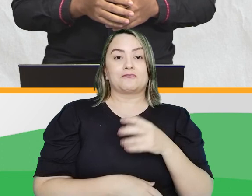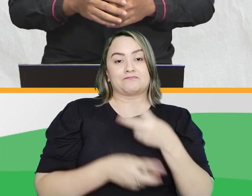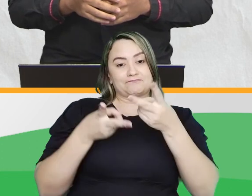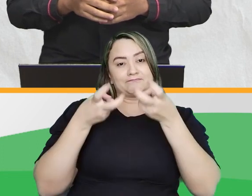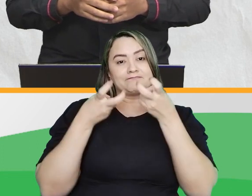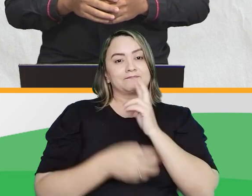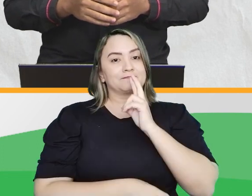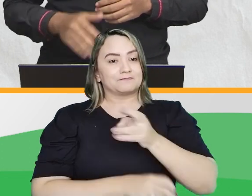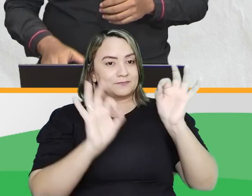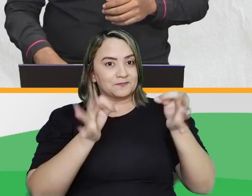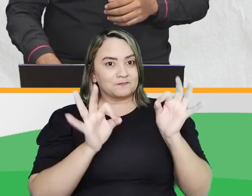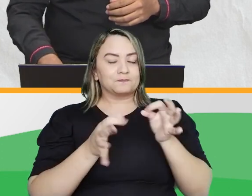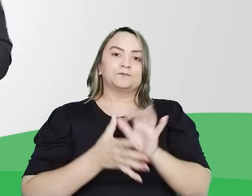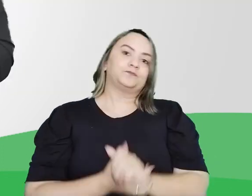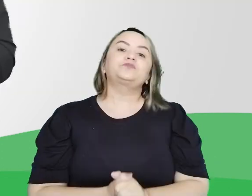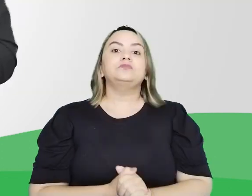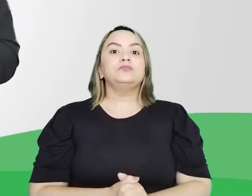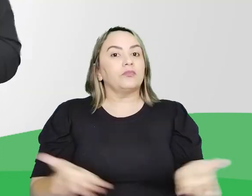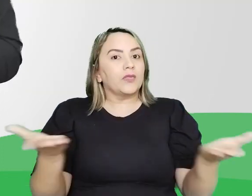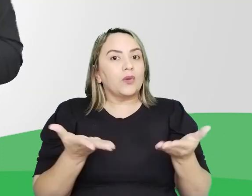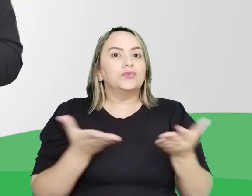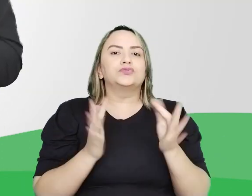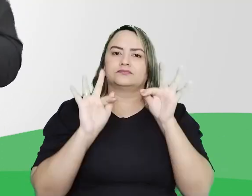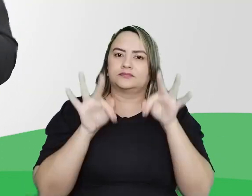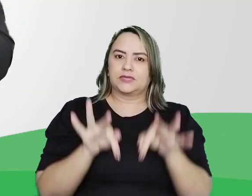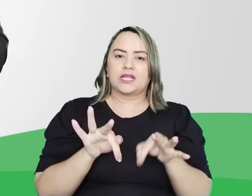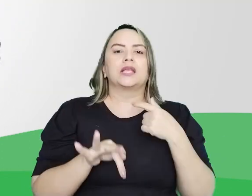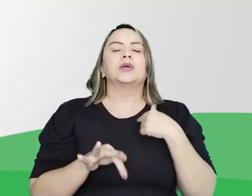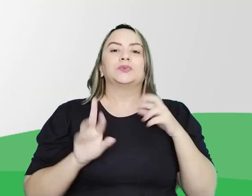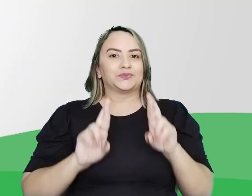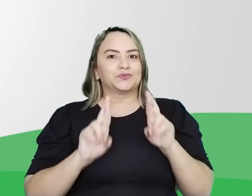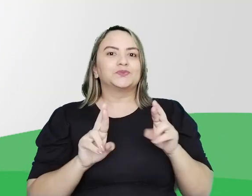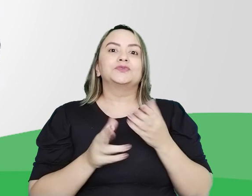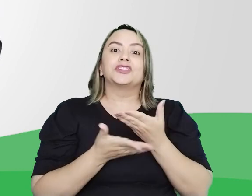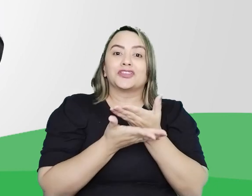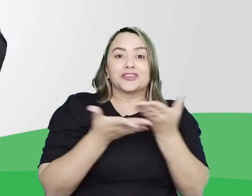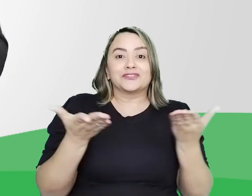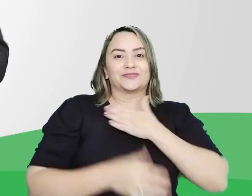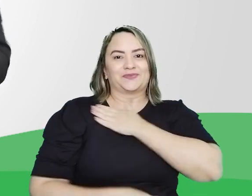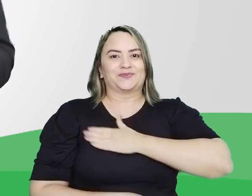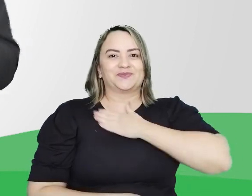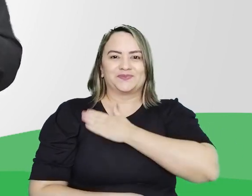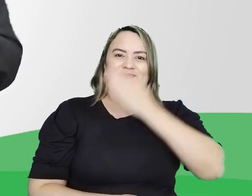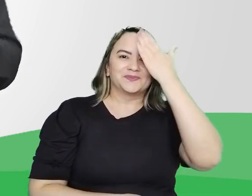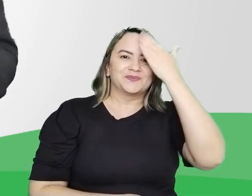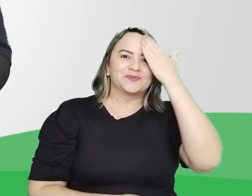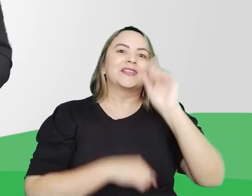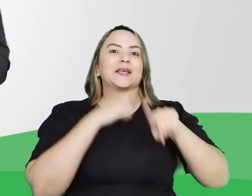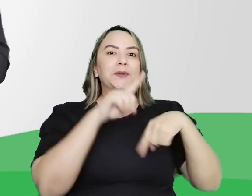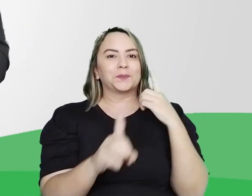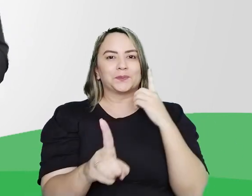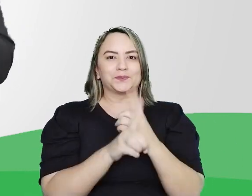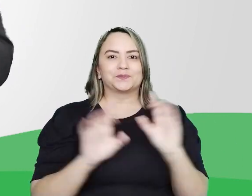alternativa correta é a letra B. Tá bem? Então, por hoje é só. Espero que vocês tenham gostado, tenham